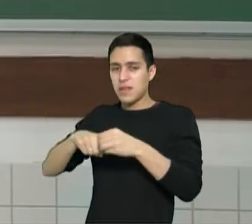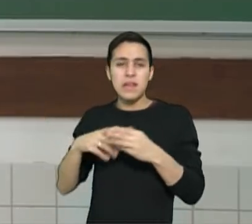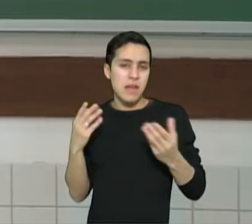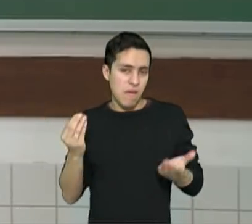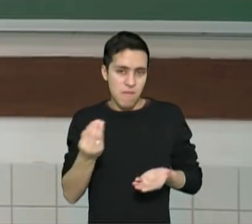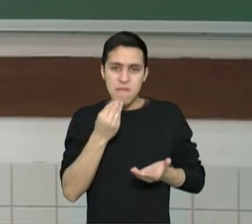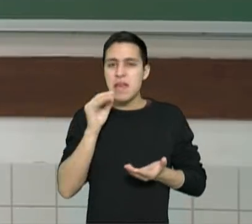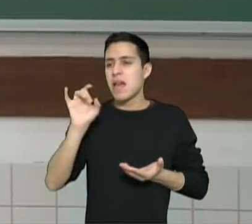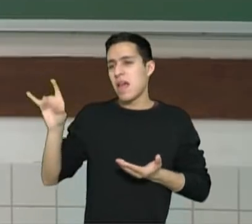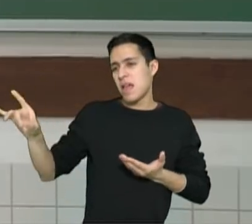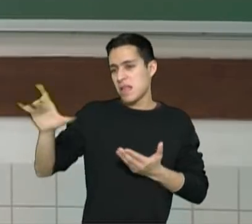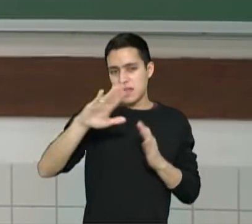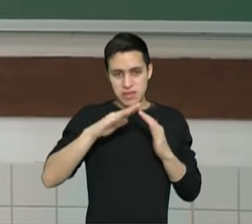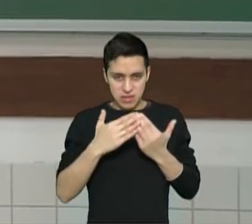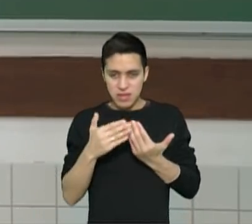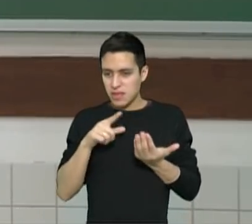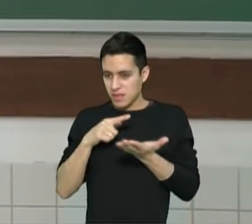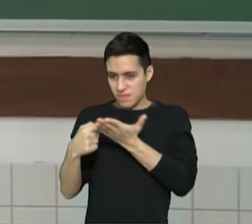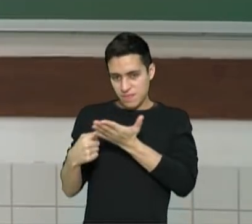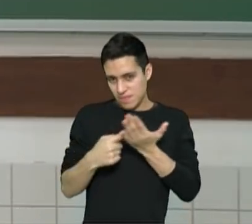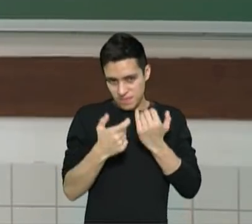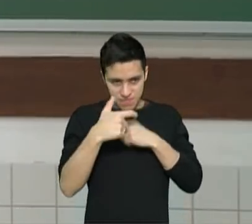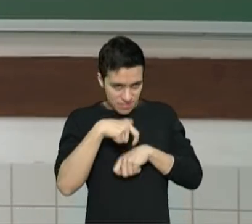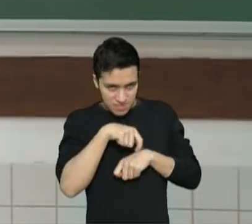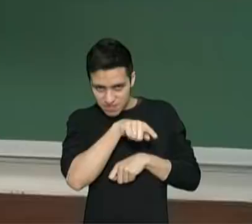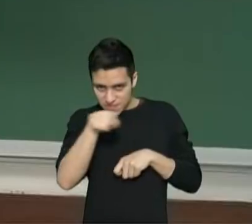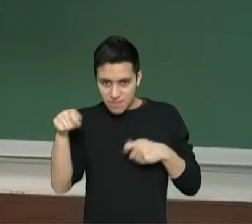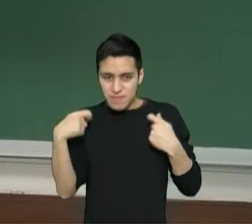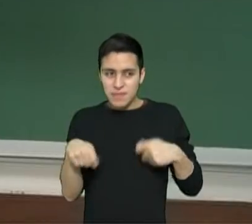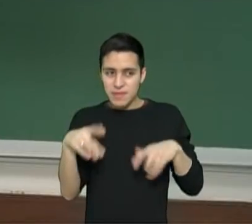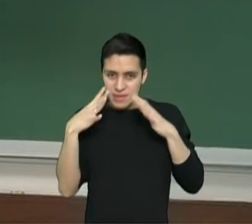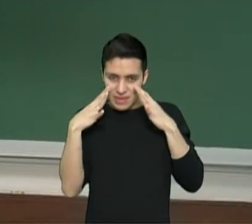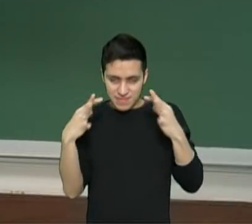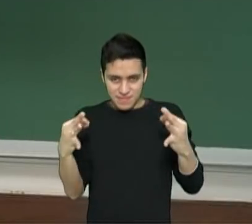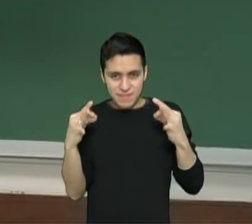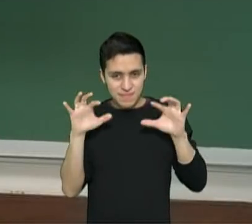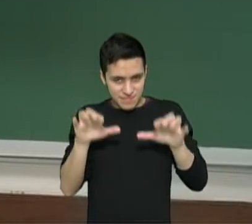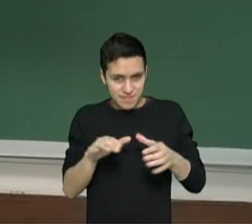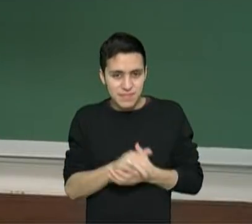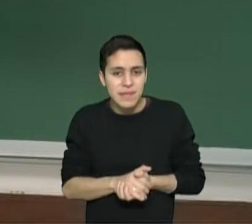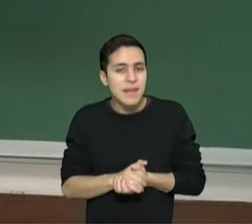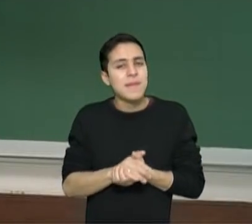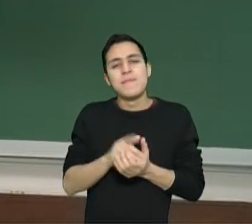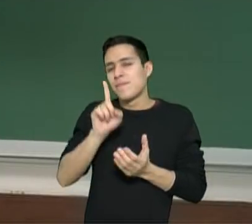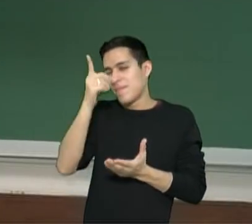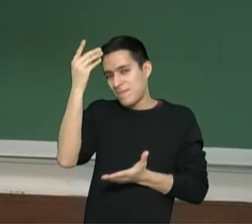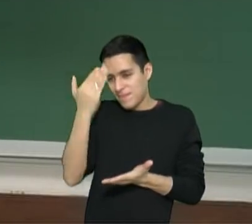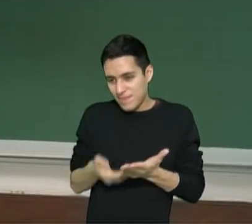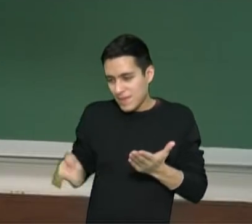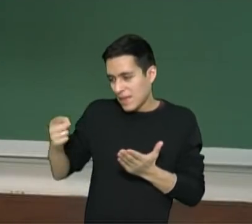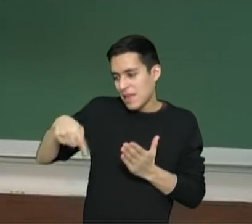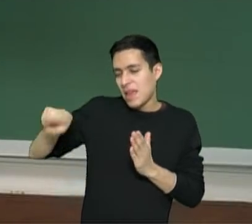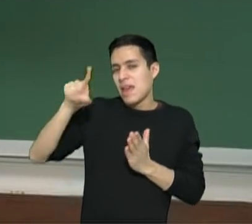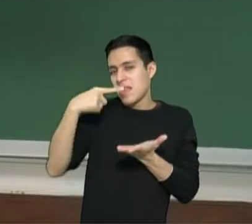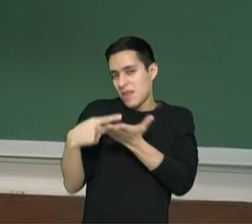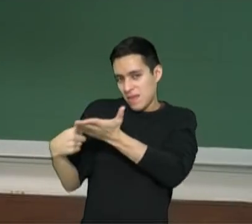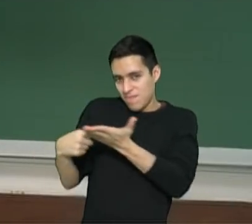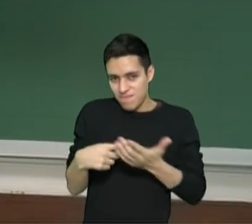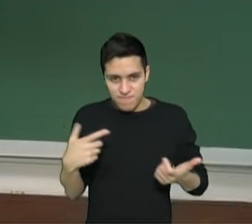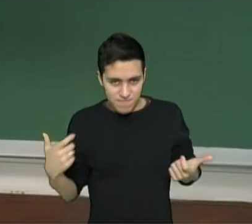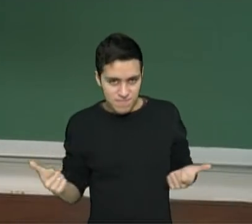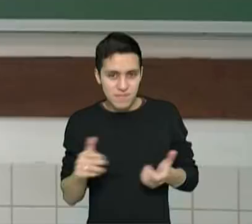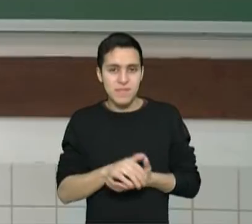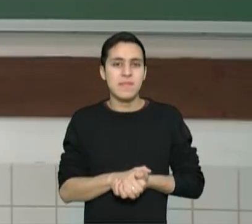cada escola vai ter o seu combinado, então vocês têm que ficar espertos para não perder, né, esses combinados, tá